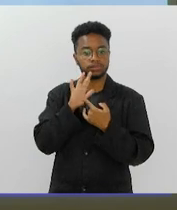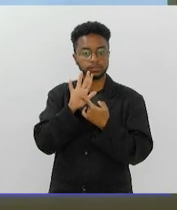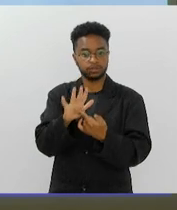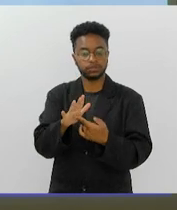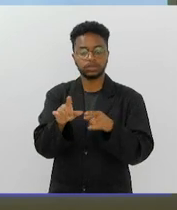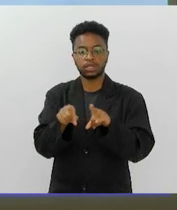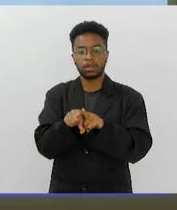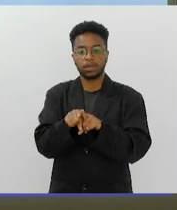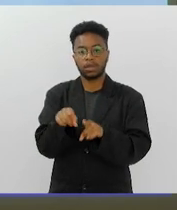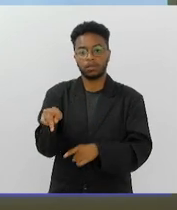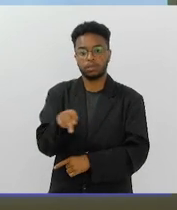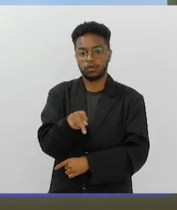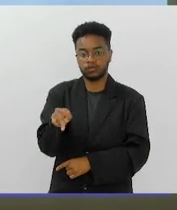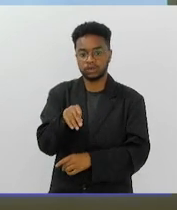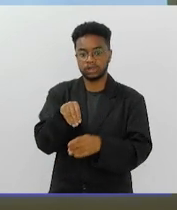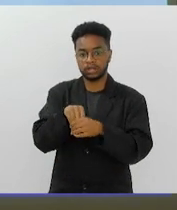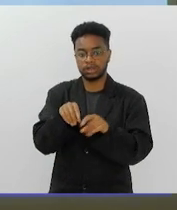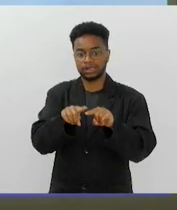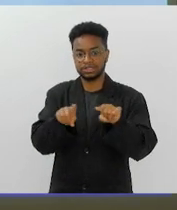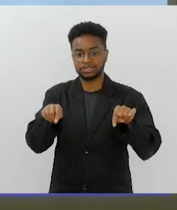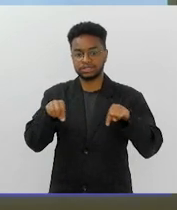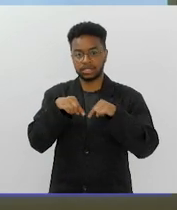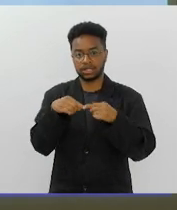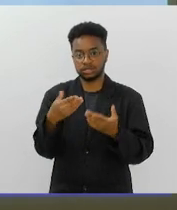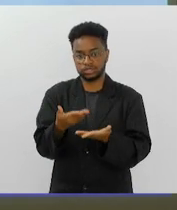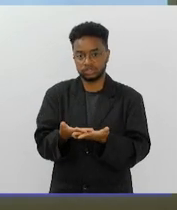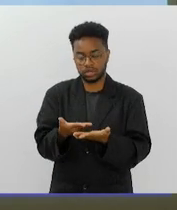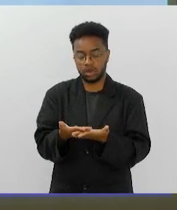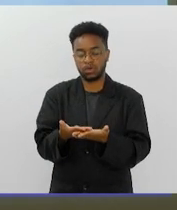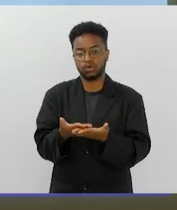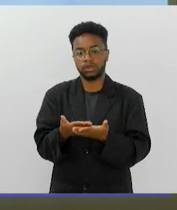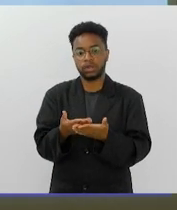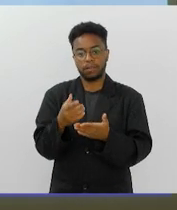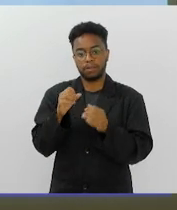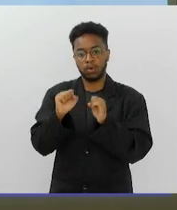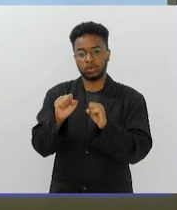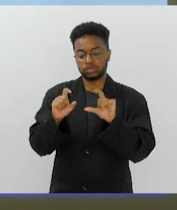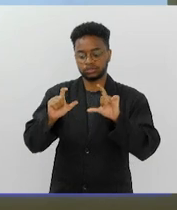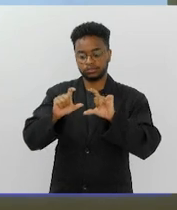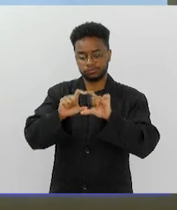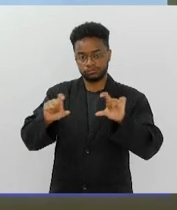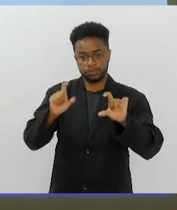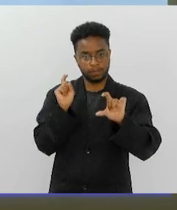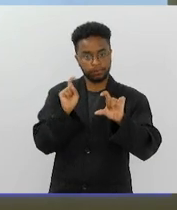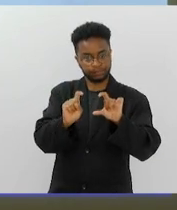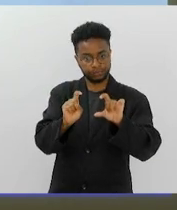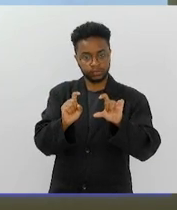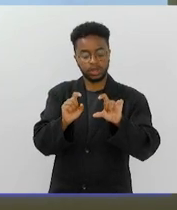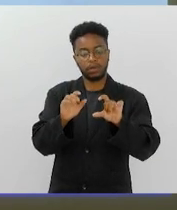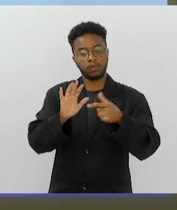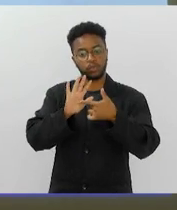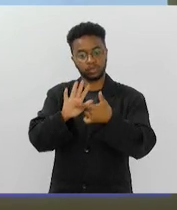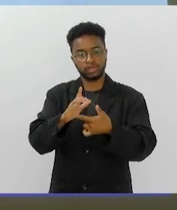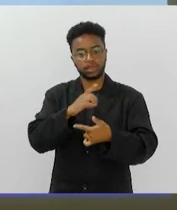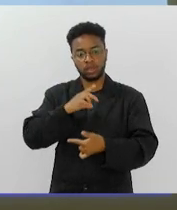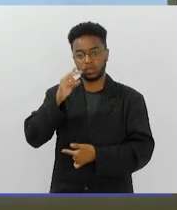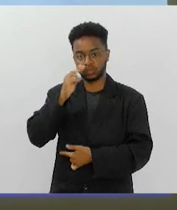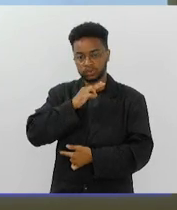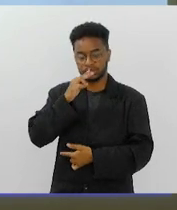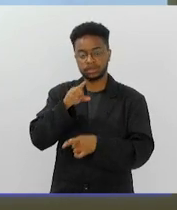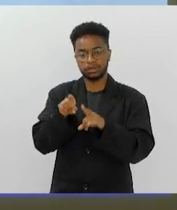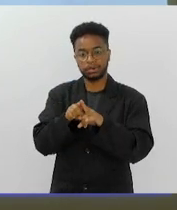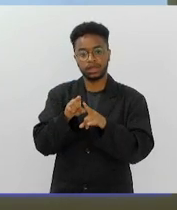lá da sala de aula, ele aciona o botão de segurança, situação de emergência, diretamente cai